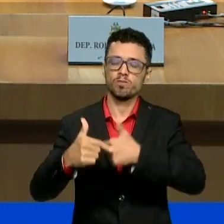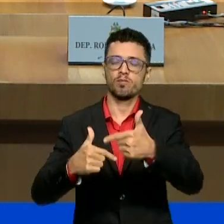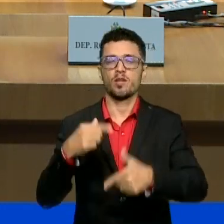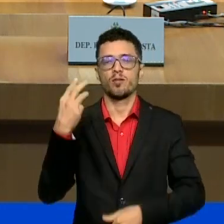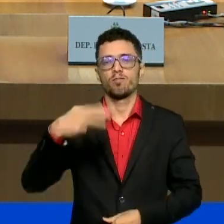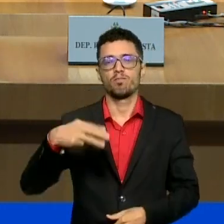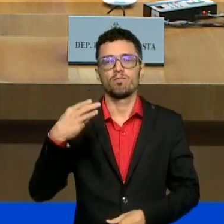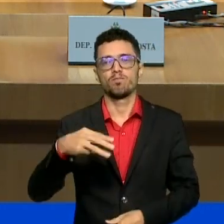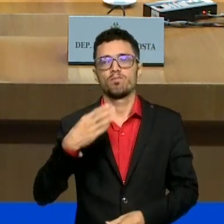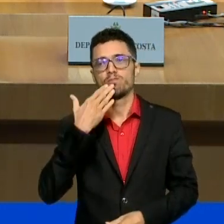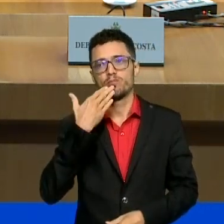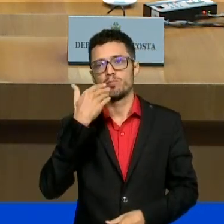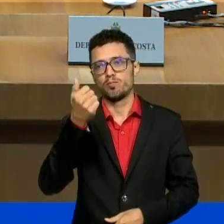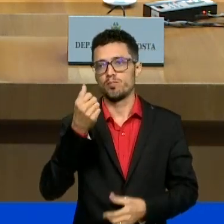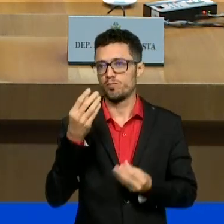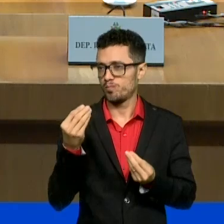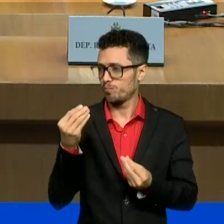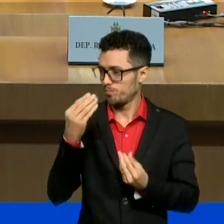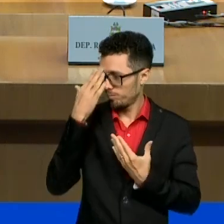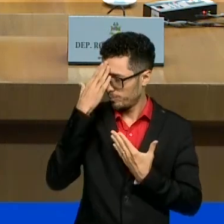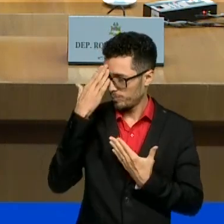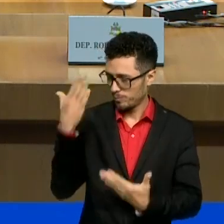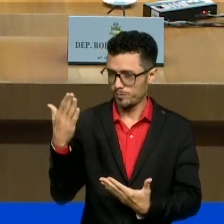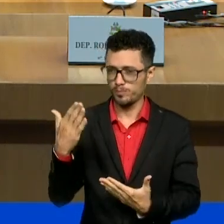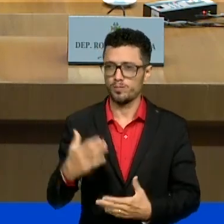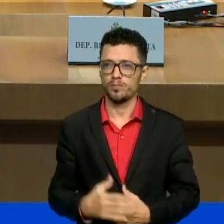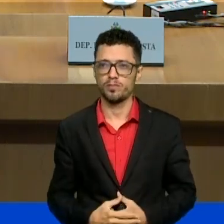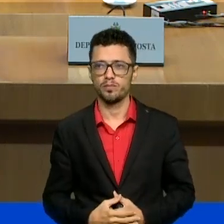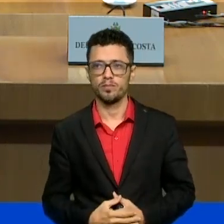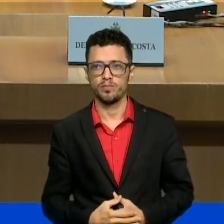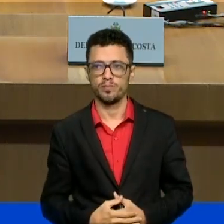melhor. Muito obrigada.